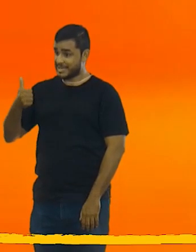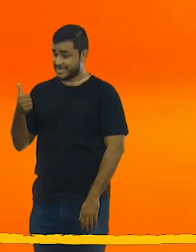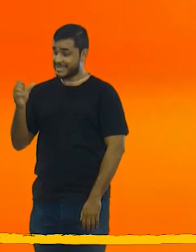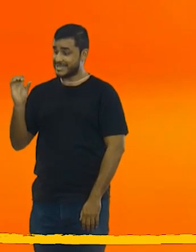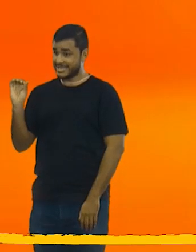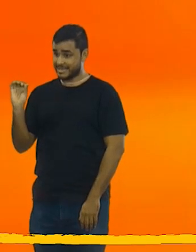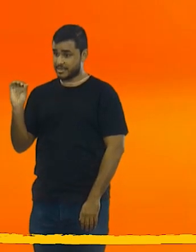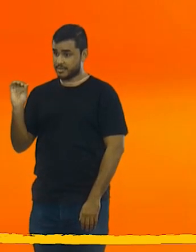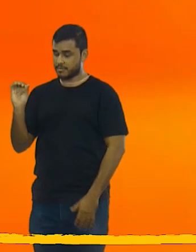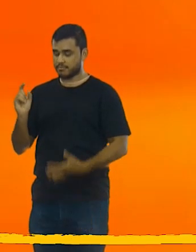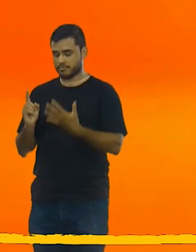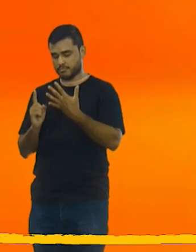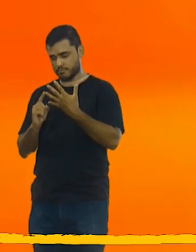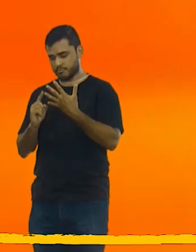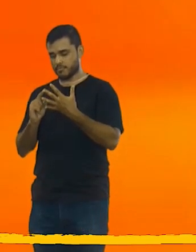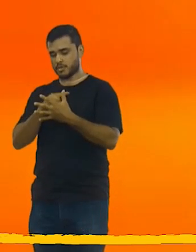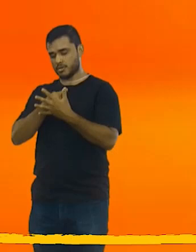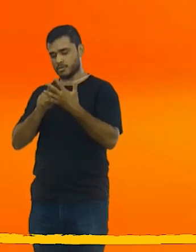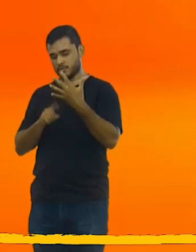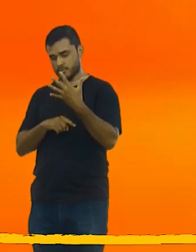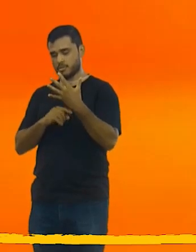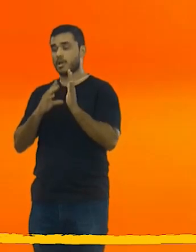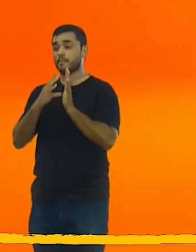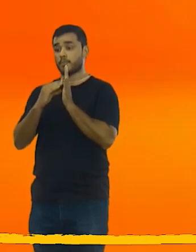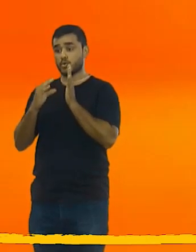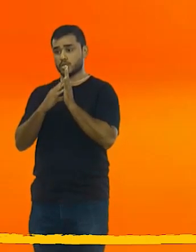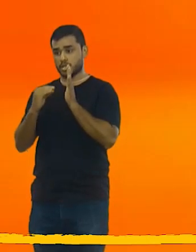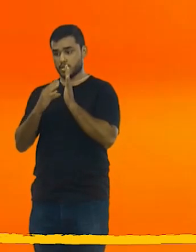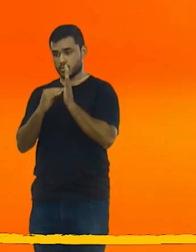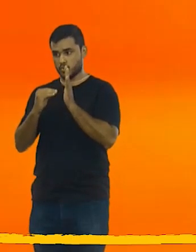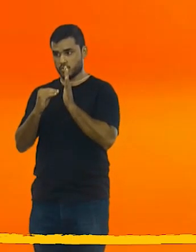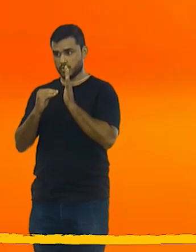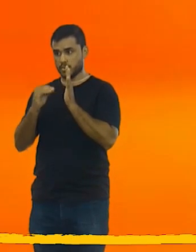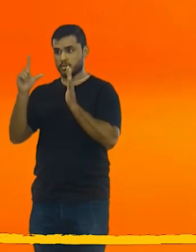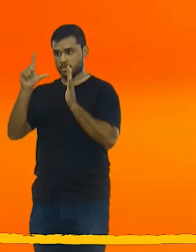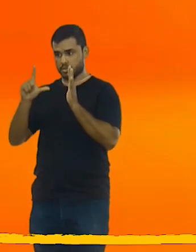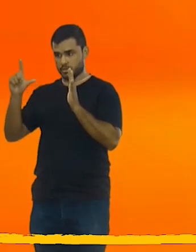1916. Dadaísmo, 1916.